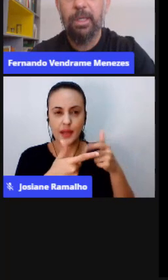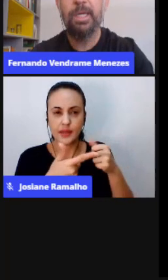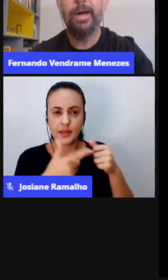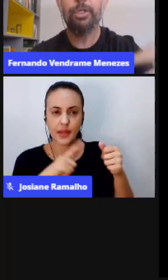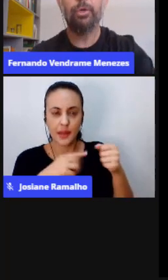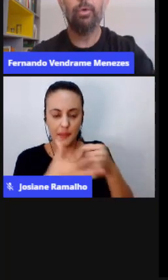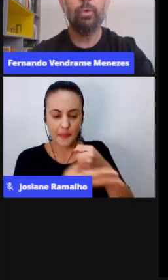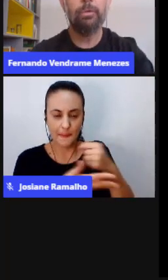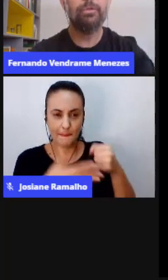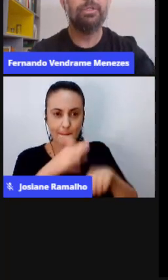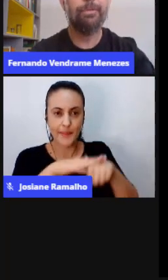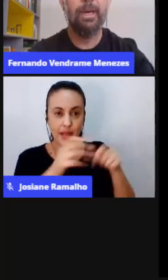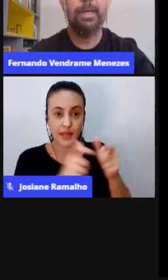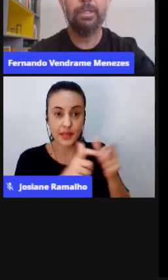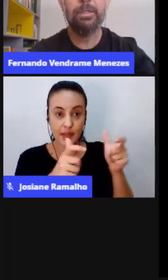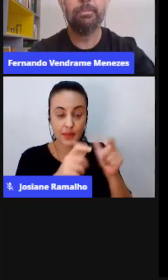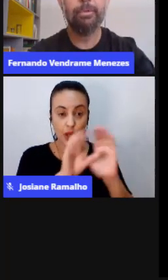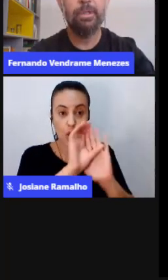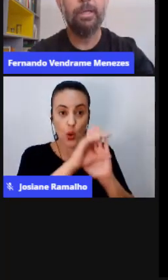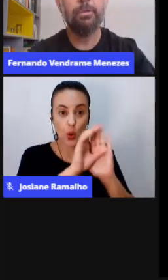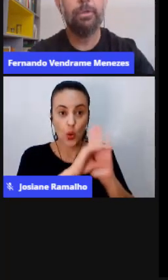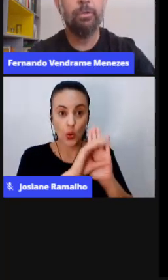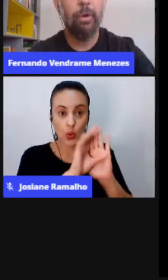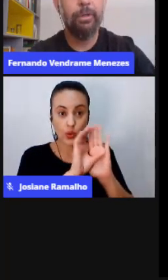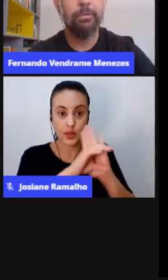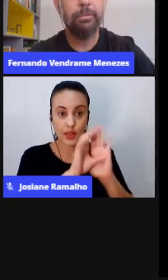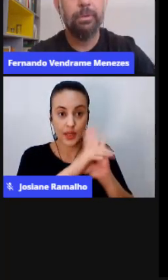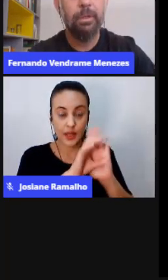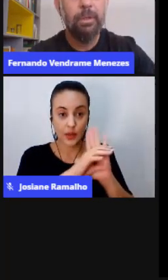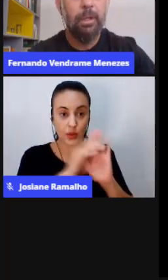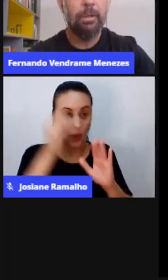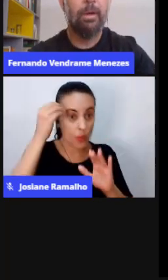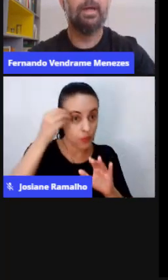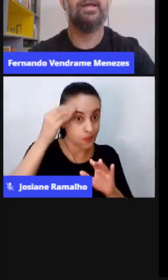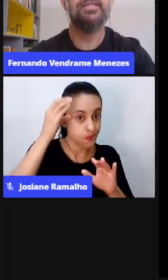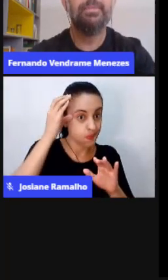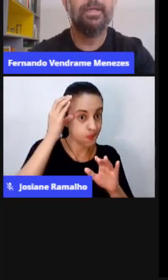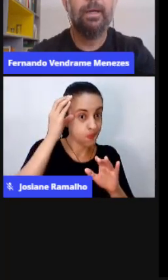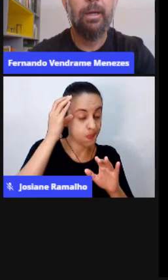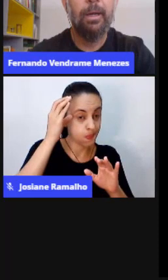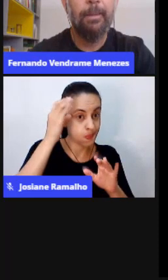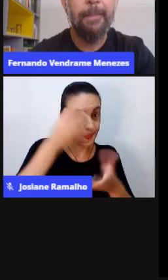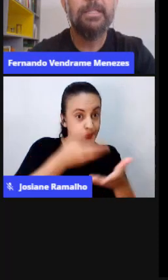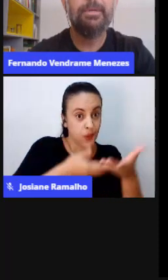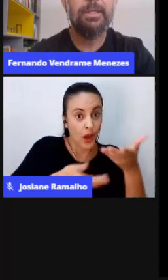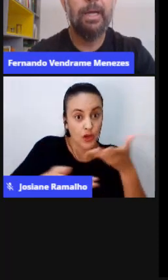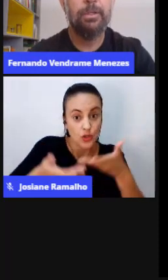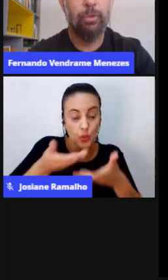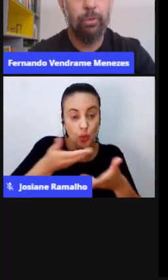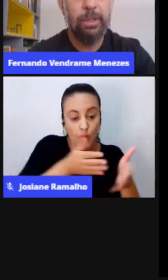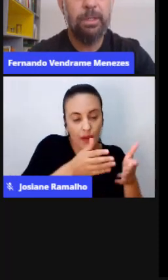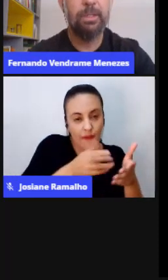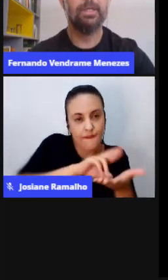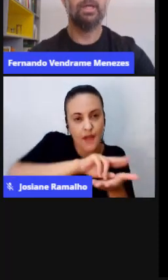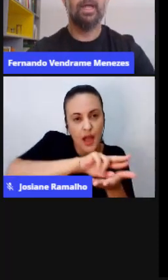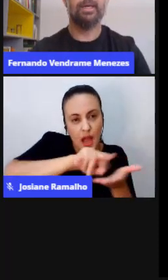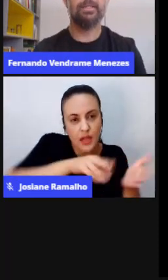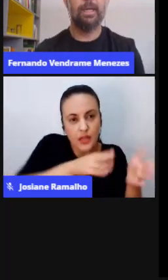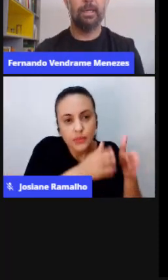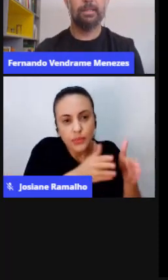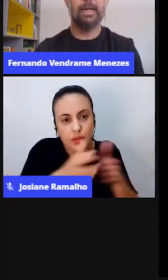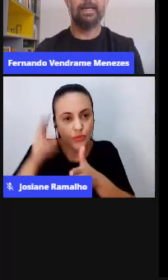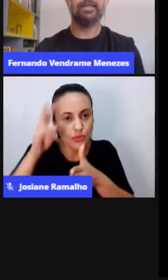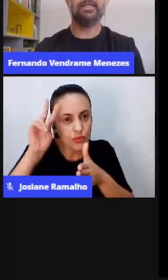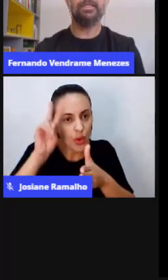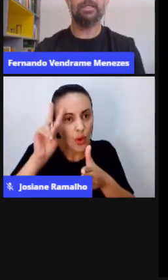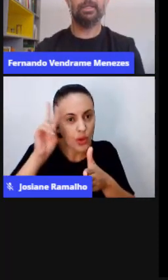conhecimentos que articulam diferentes processos históricos. Então, as habilidades estruturantes, elas